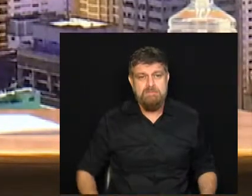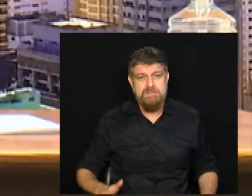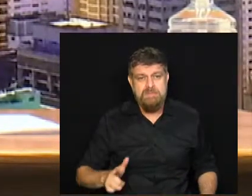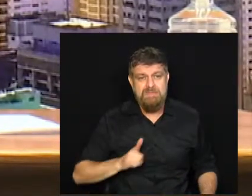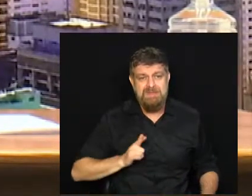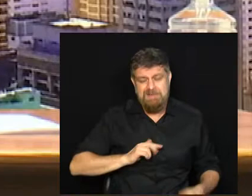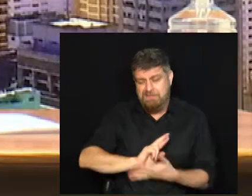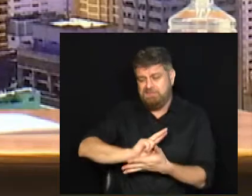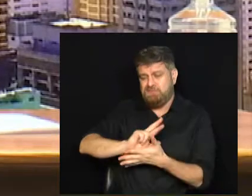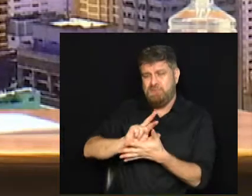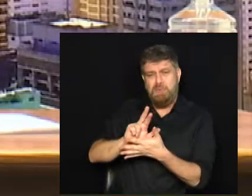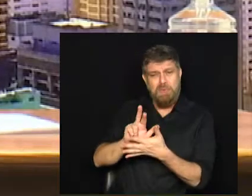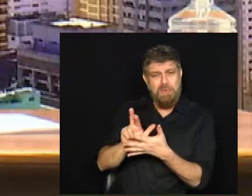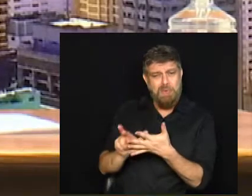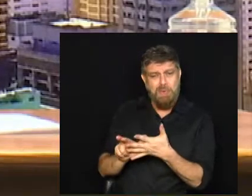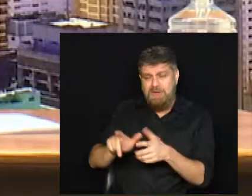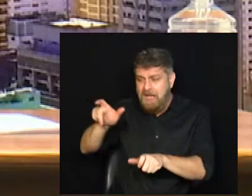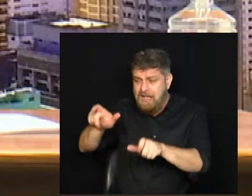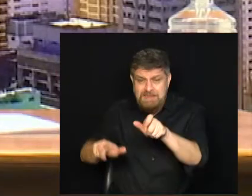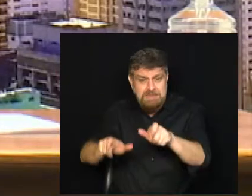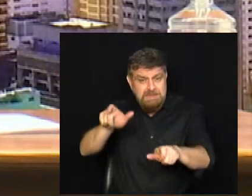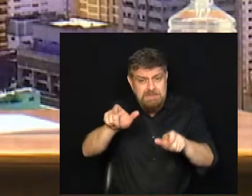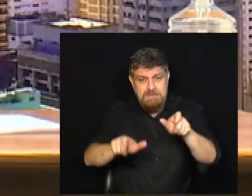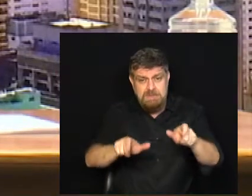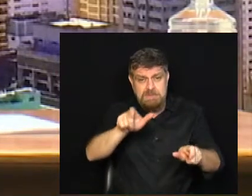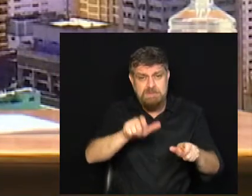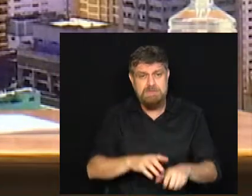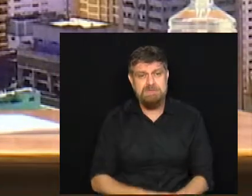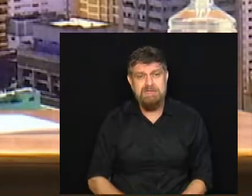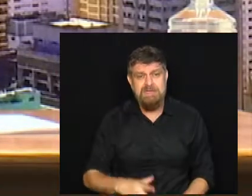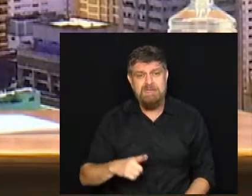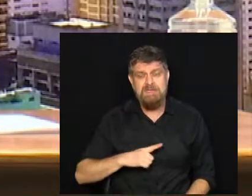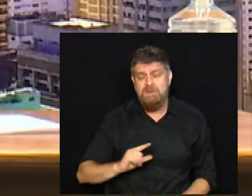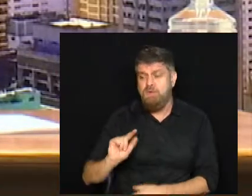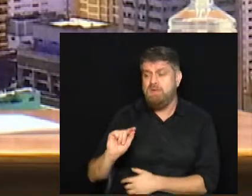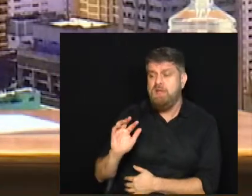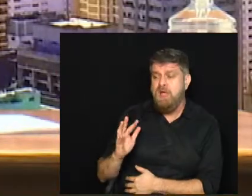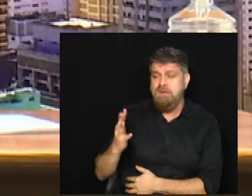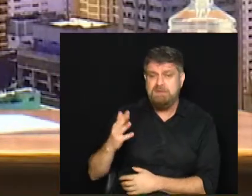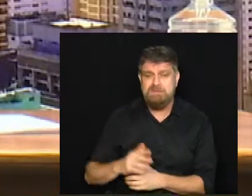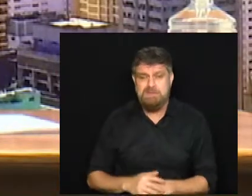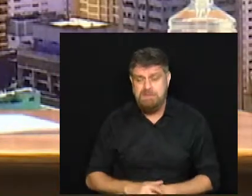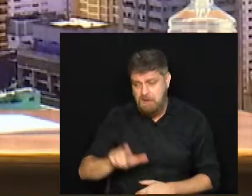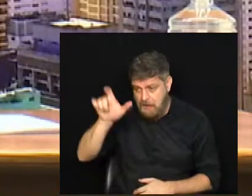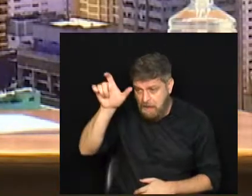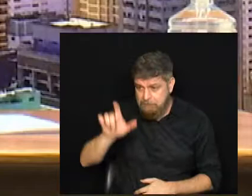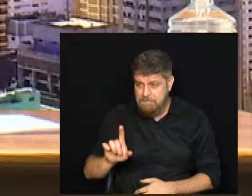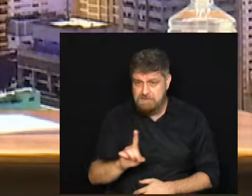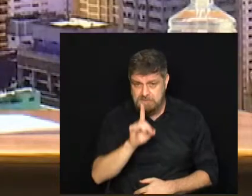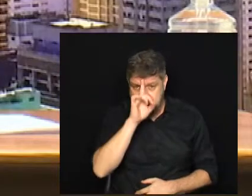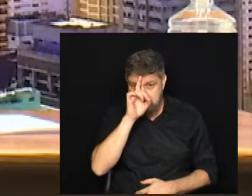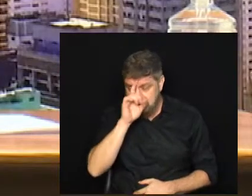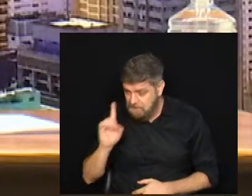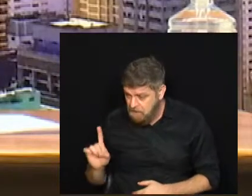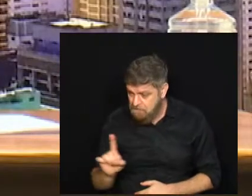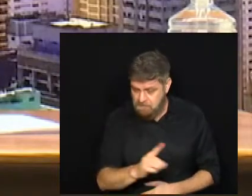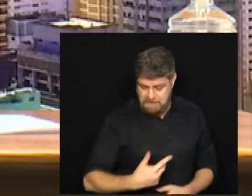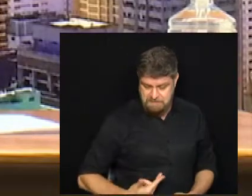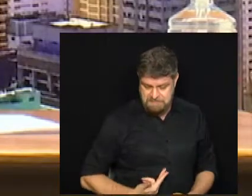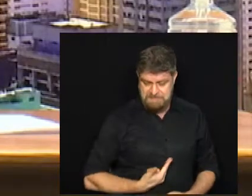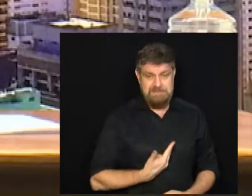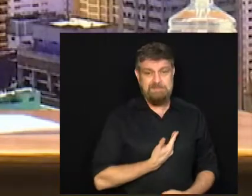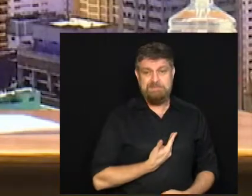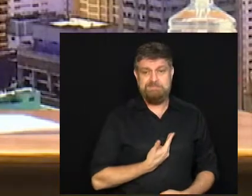várias coisas, e essas pessoas, teve situações que as pessoas chegaram, foram para o centro cirúrgico, voltaram